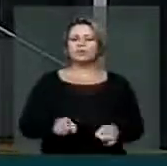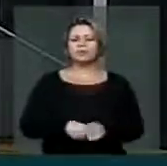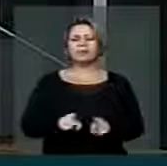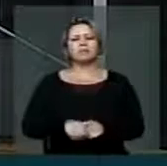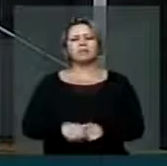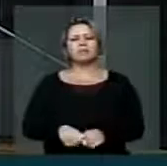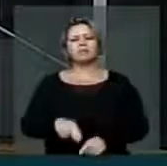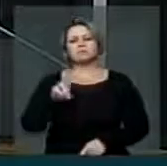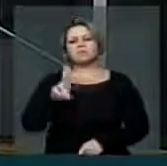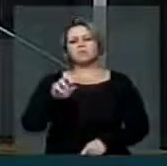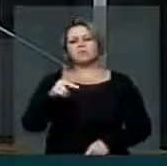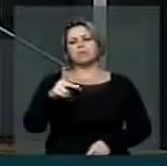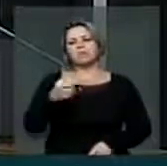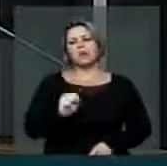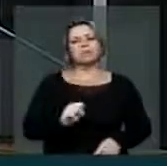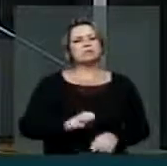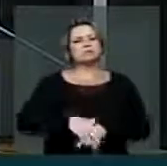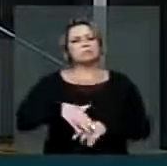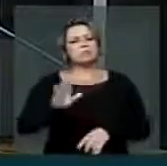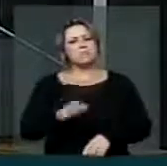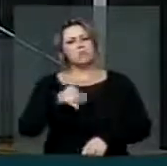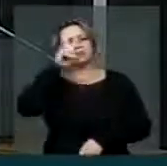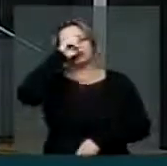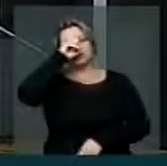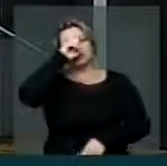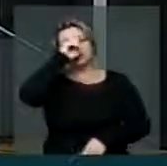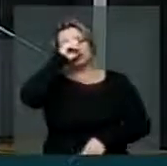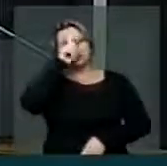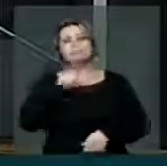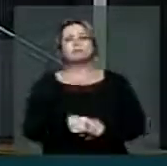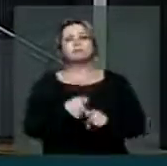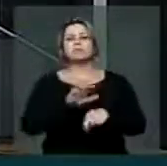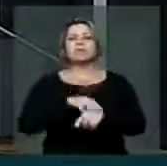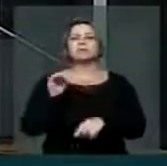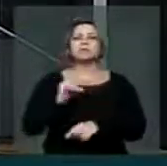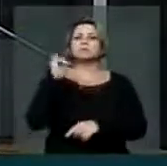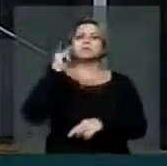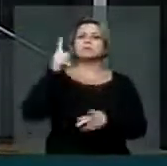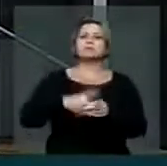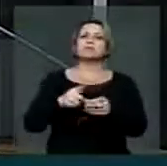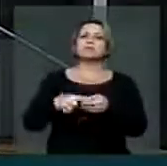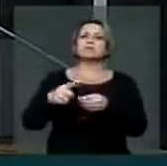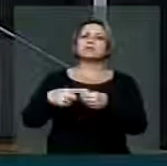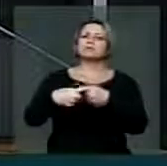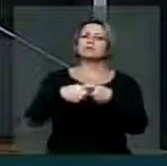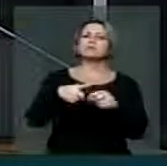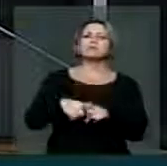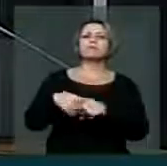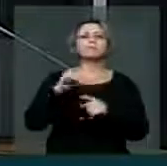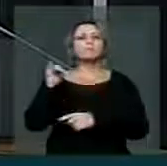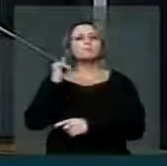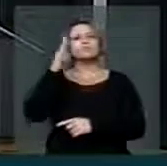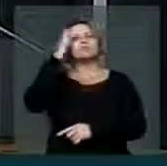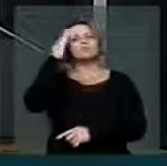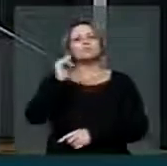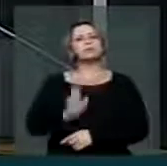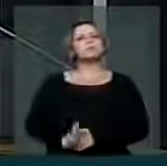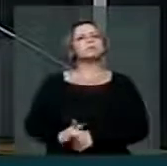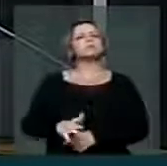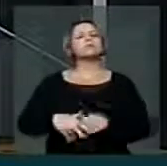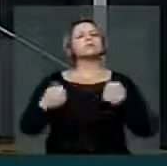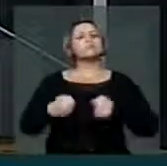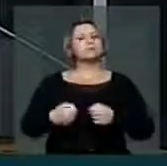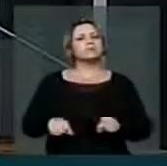mais e mais UPAs, mais e mais hospitais de referência no interior desse país.